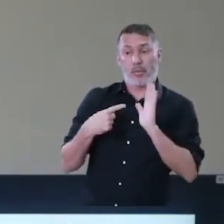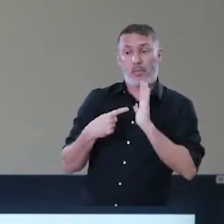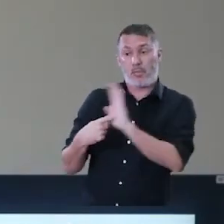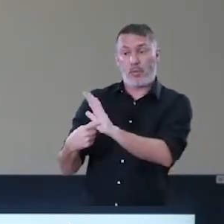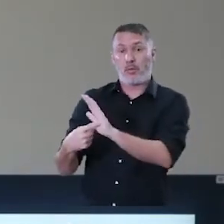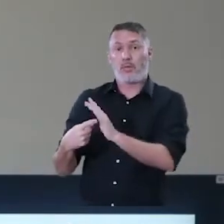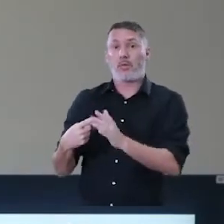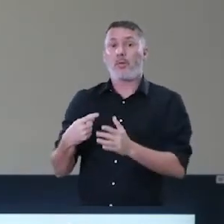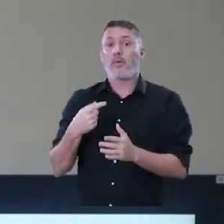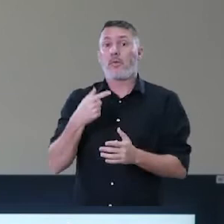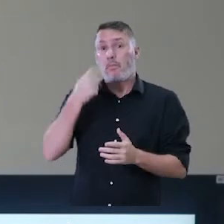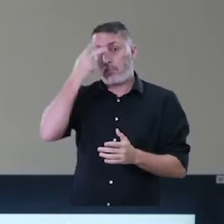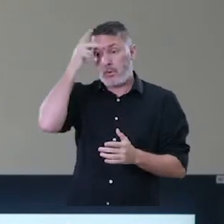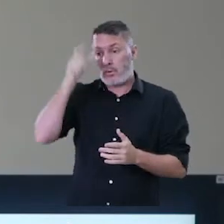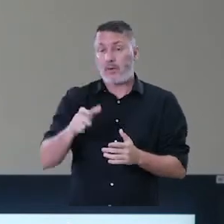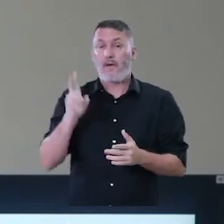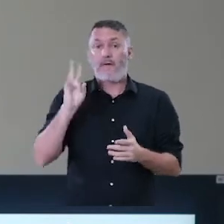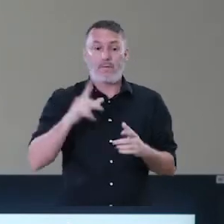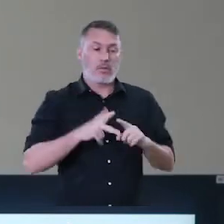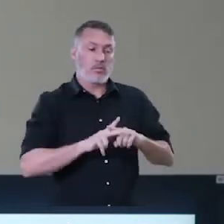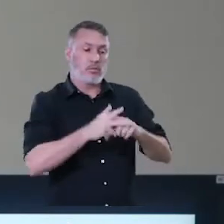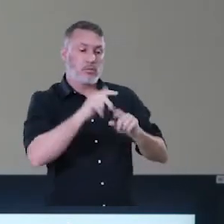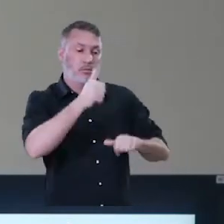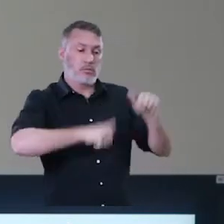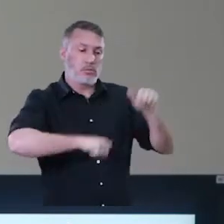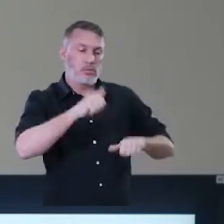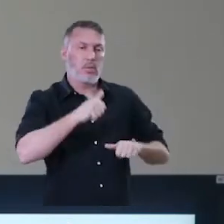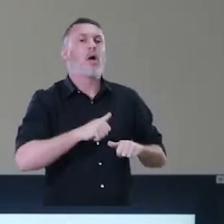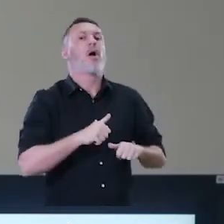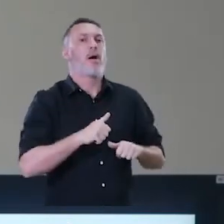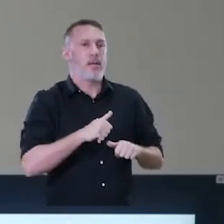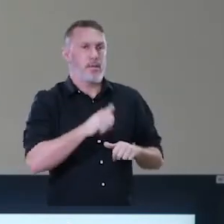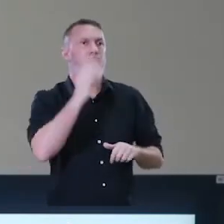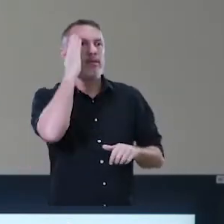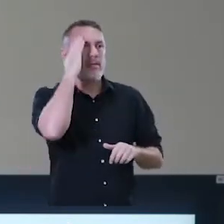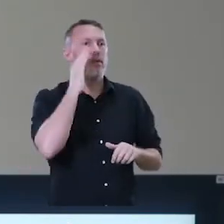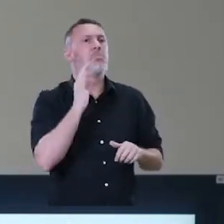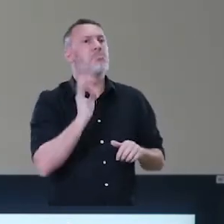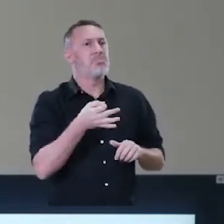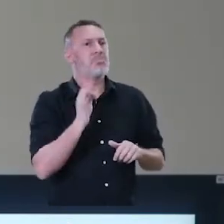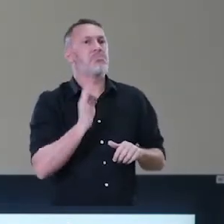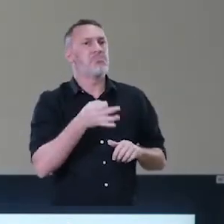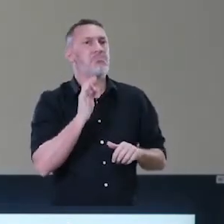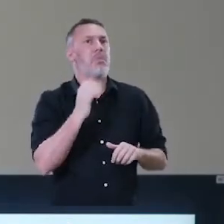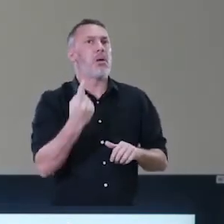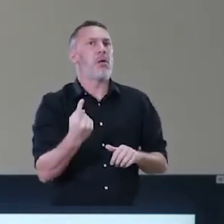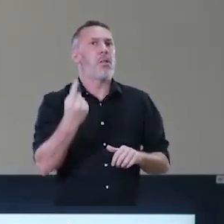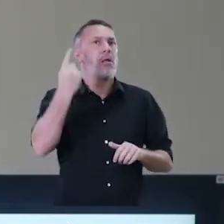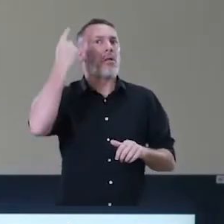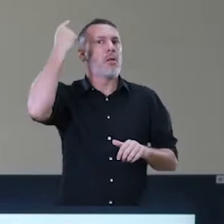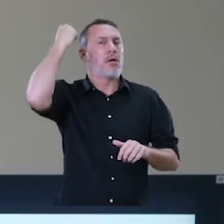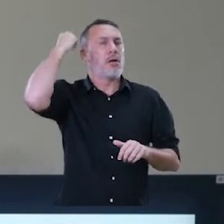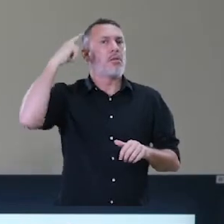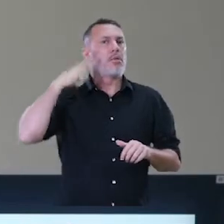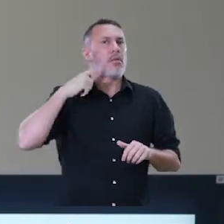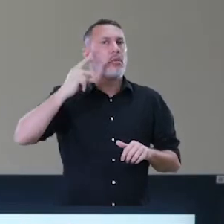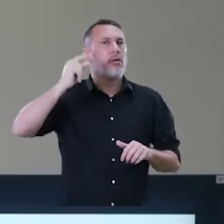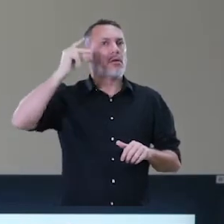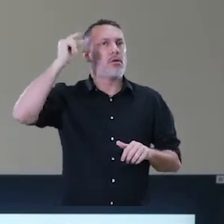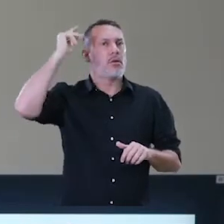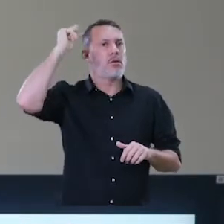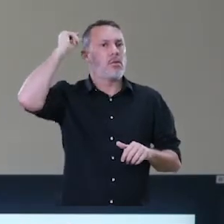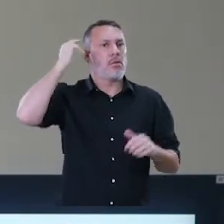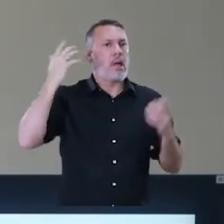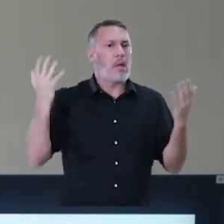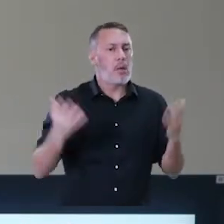da minha redação, que o meu tema ele é algo que ele é temporal, ele está desde o passado e não foi tratado